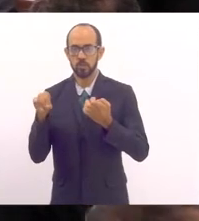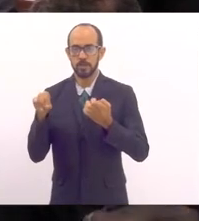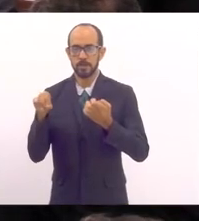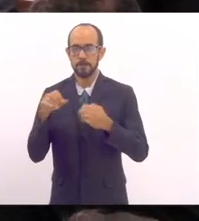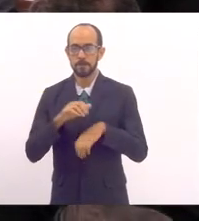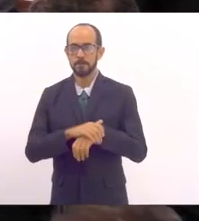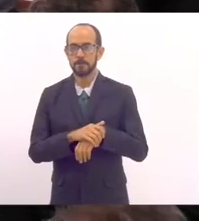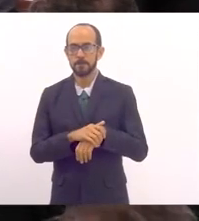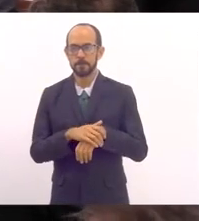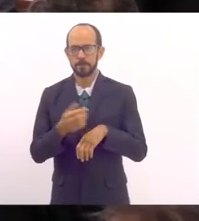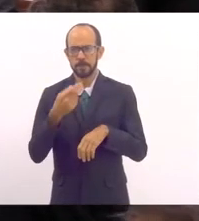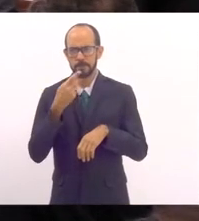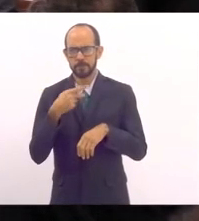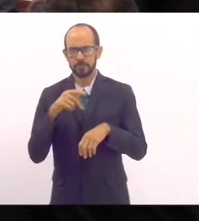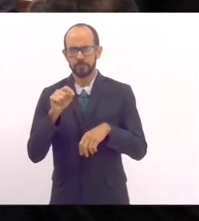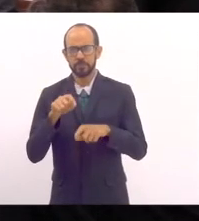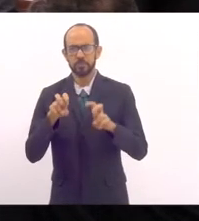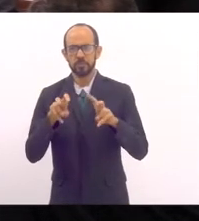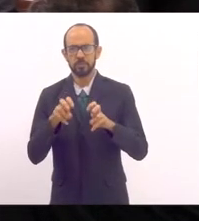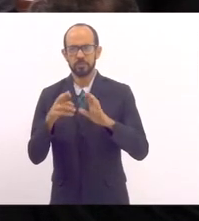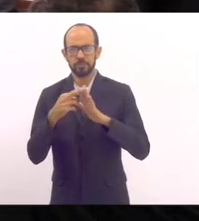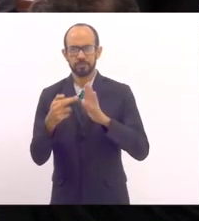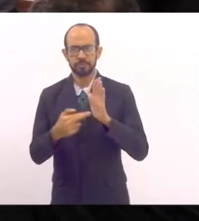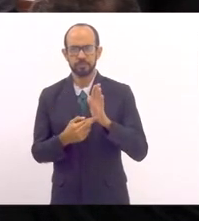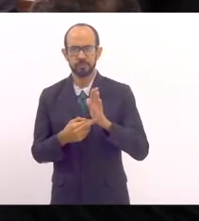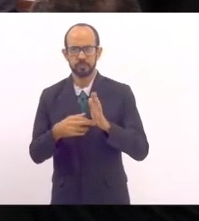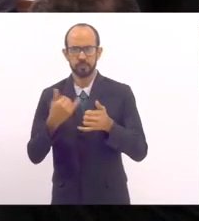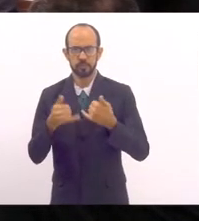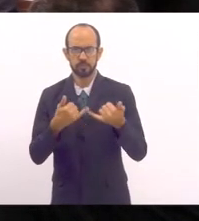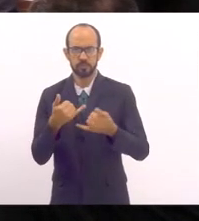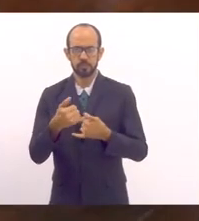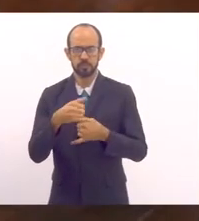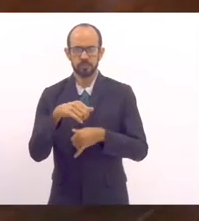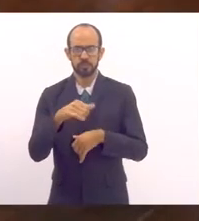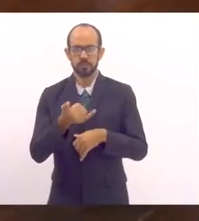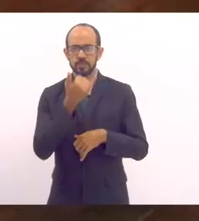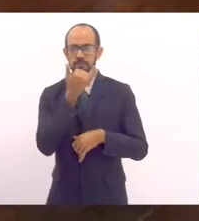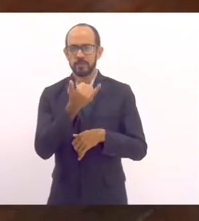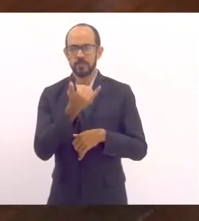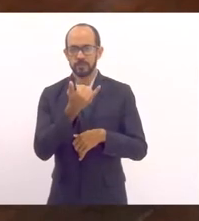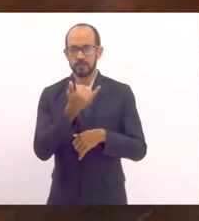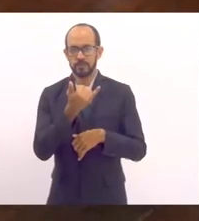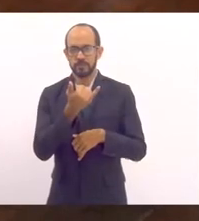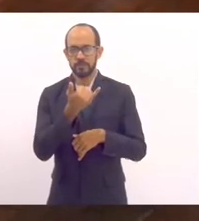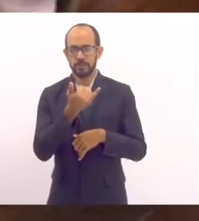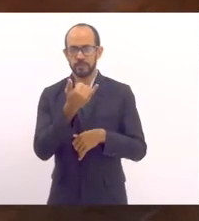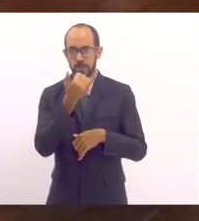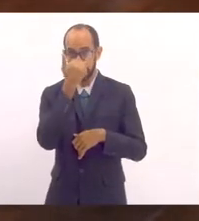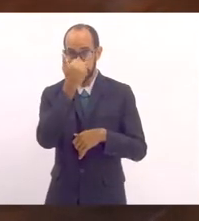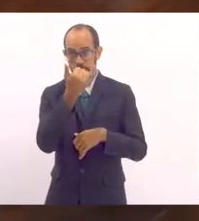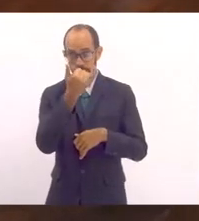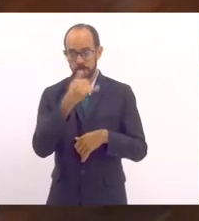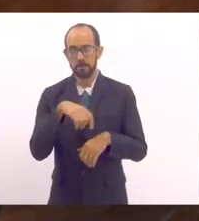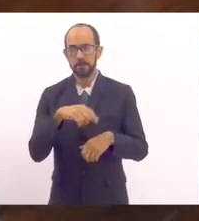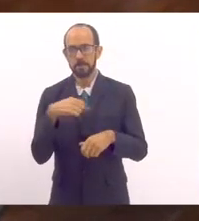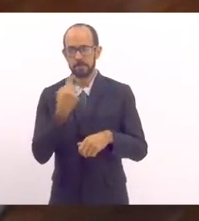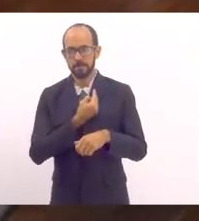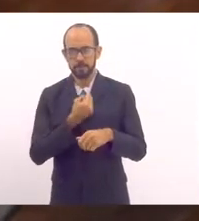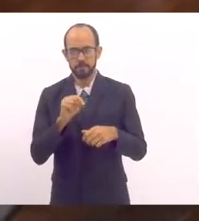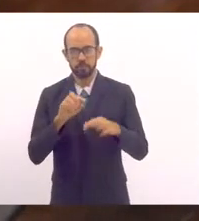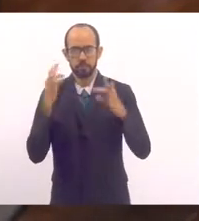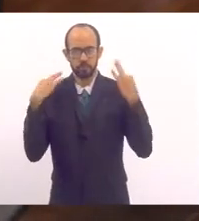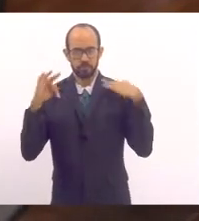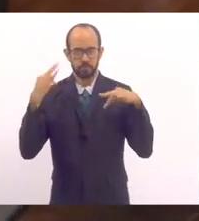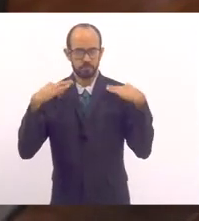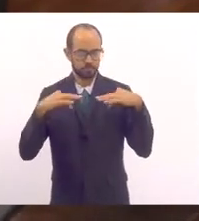à regulamentação dos jogos de azar, que eu fiquei impressionado. A gente, enquanto turismo, toda essa sala, a